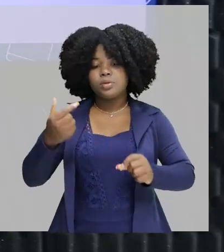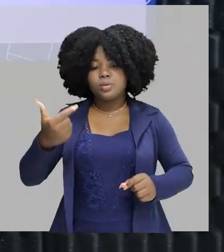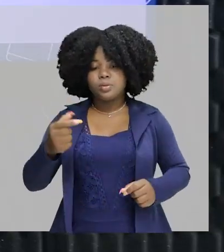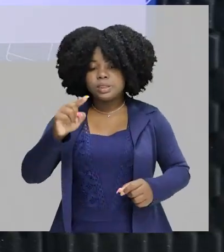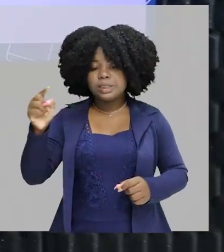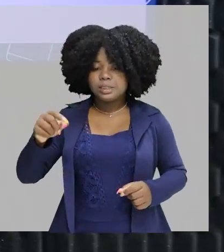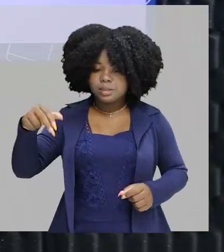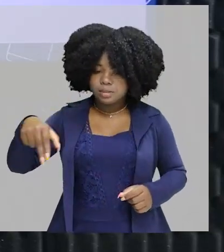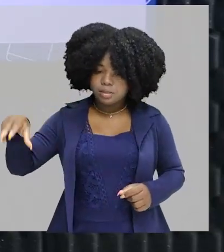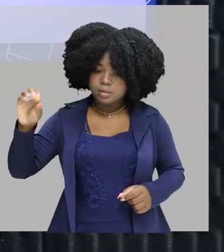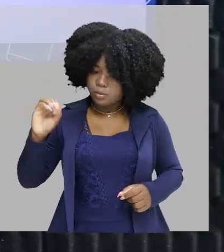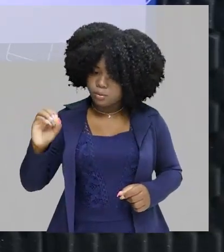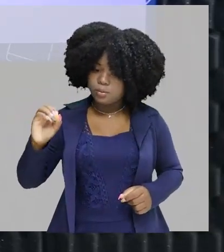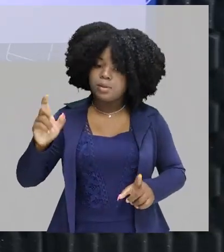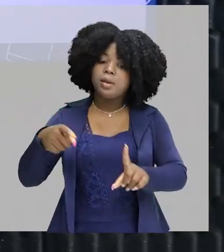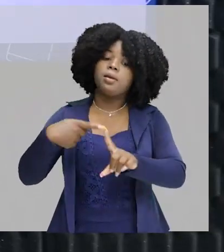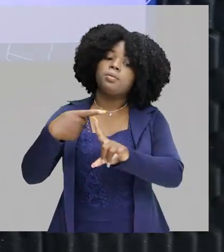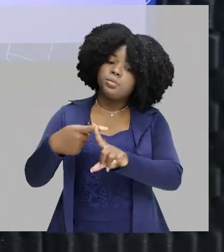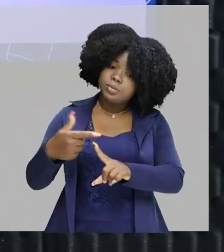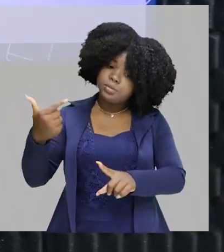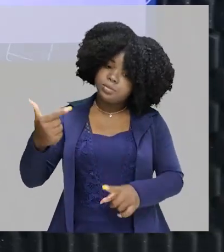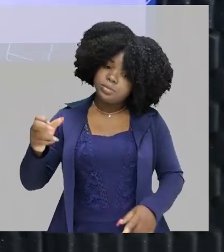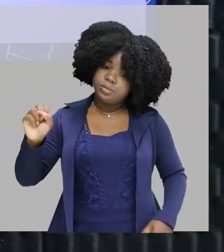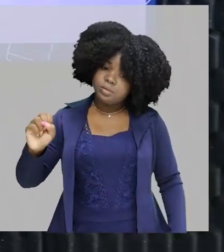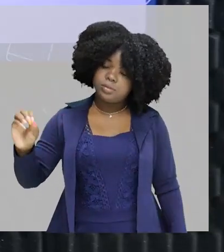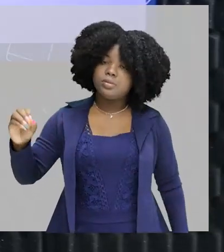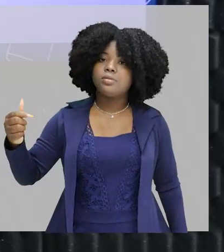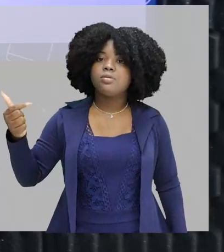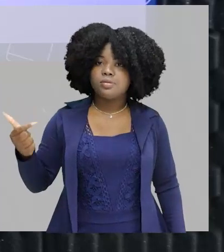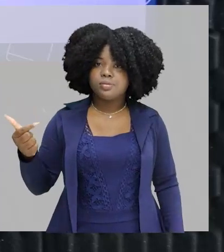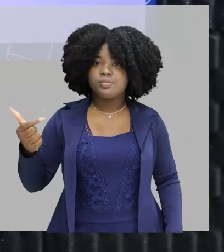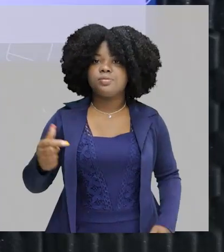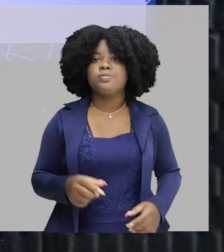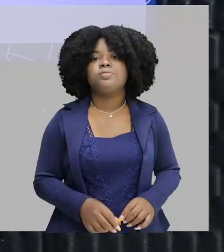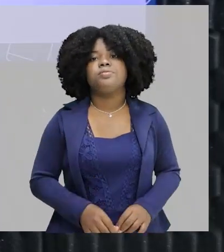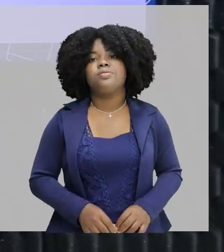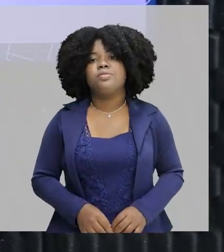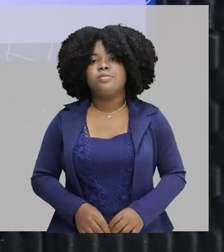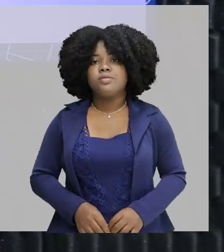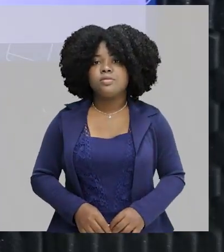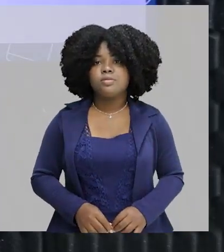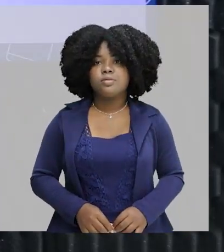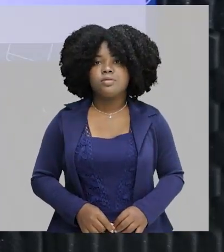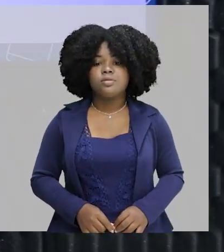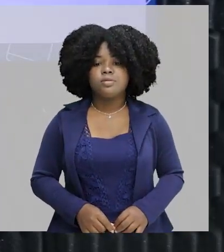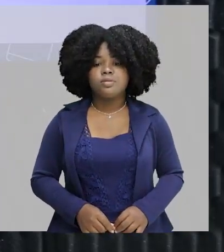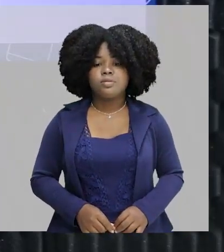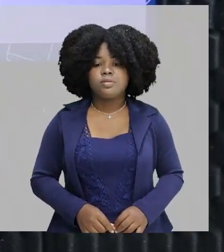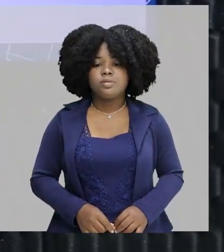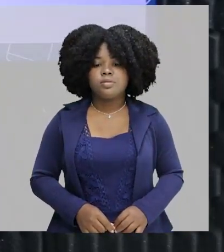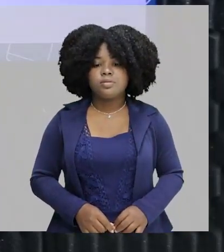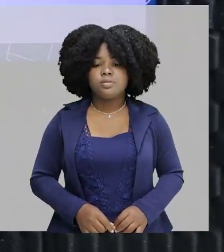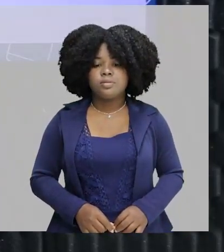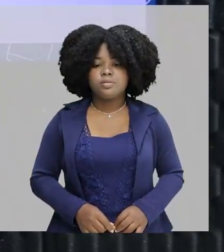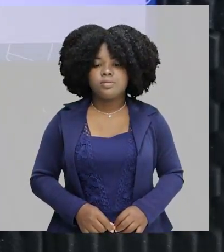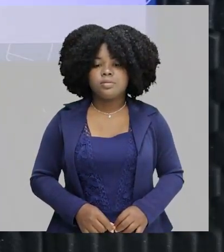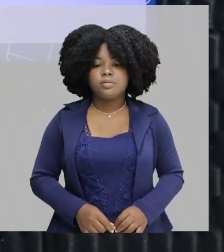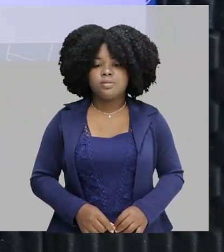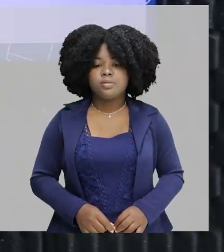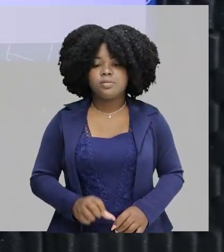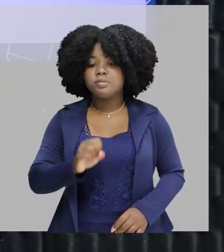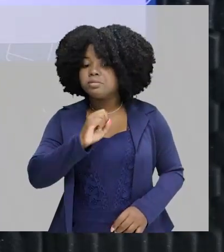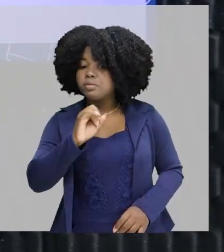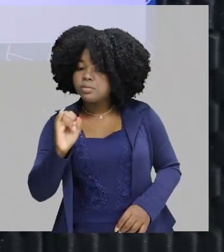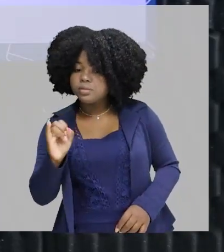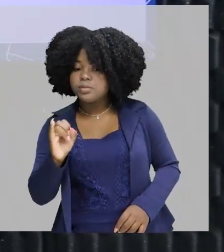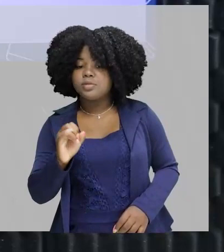mols do óxido de zinco, mais 2 mols do dióxido de enxofre, certo? Se